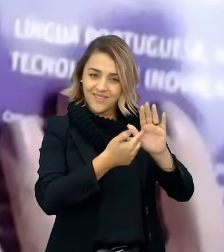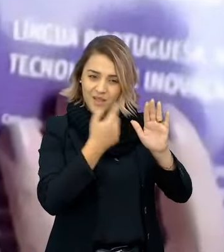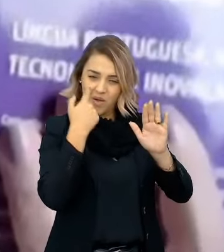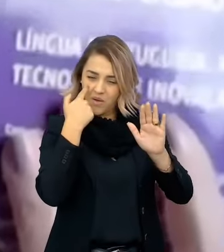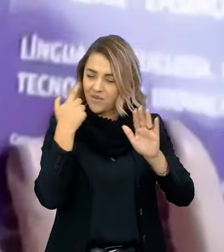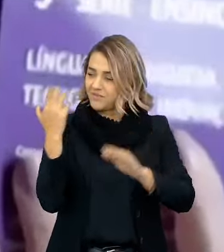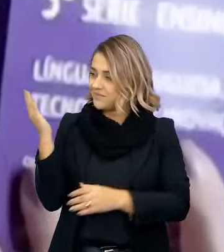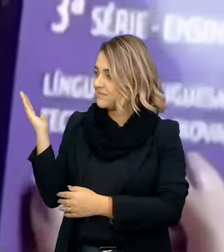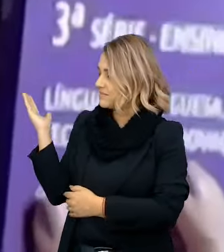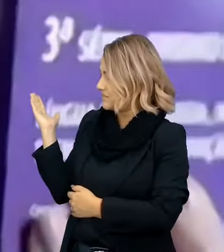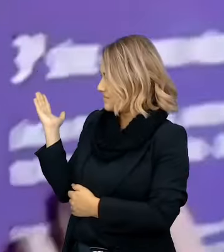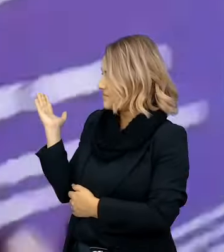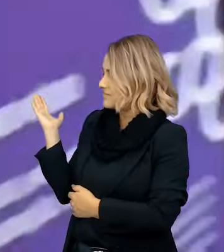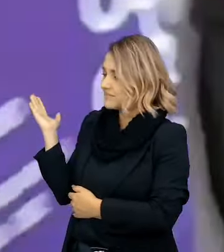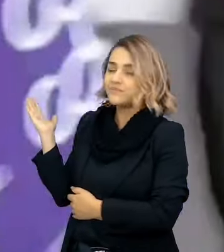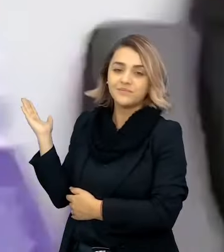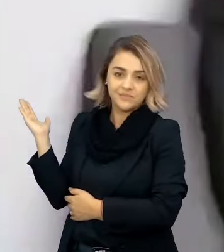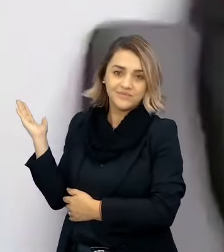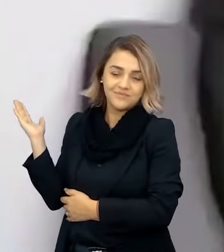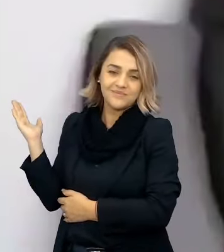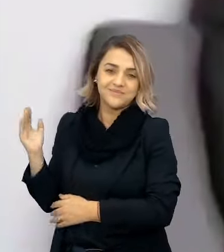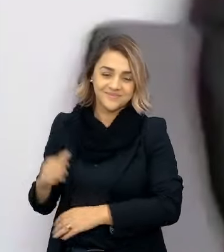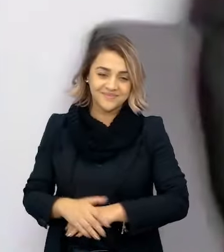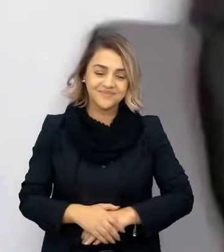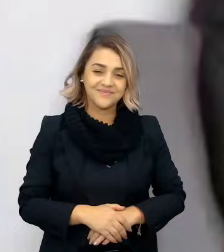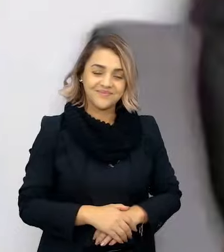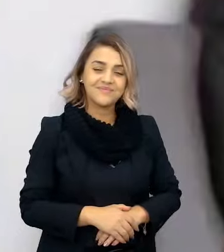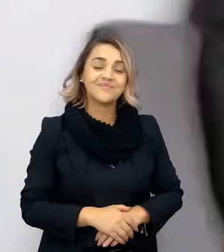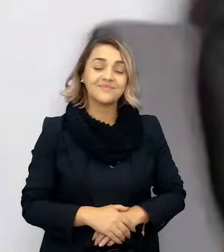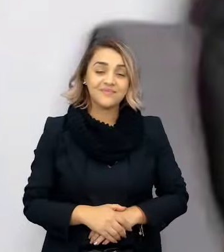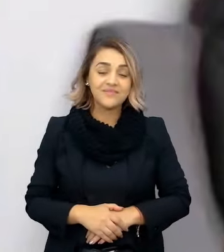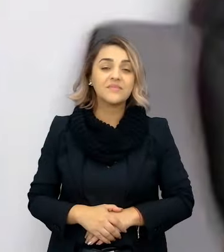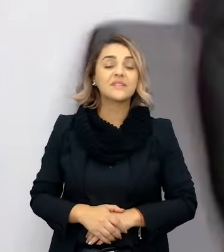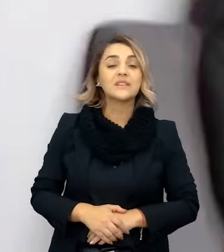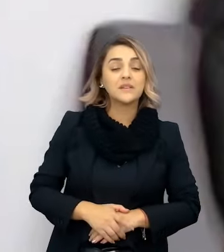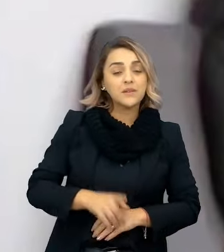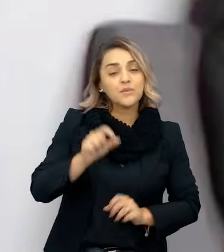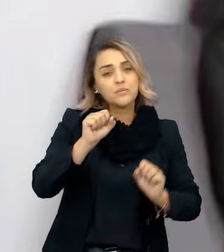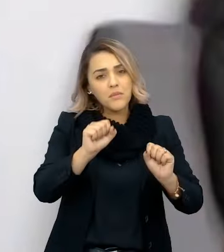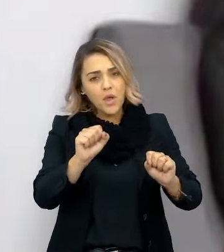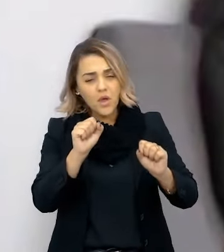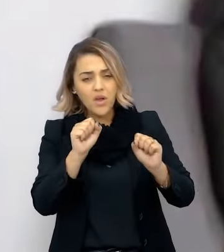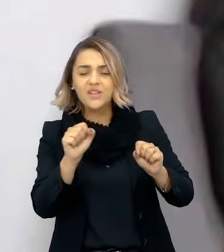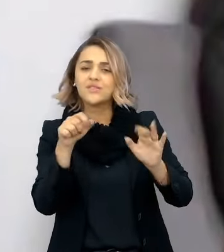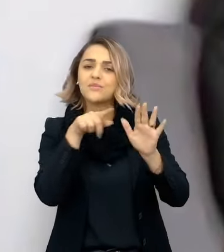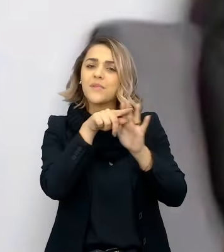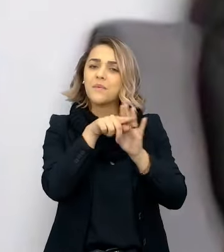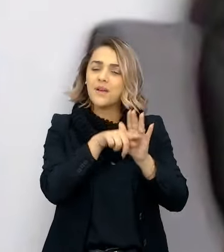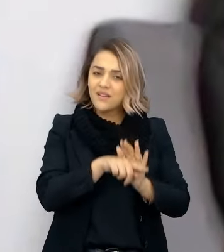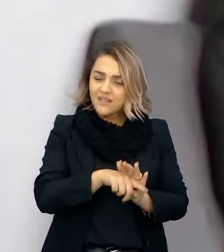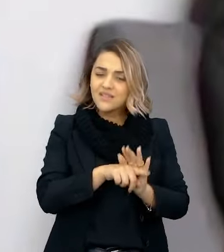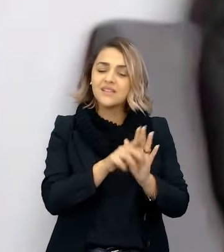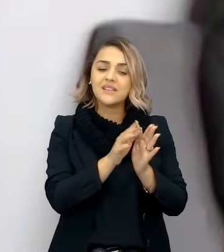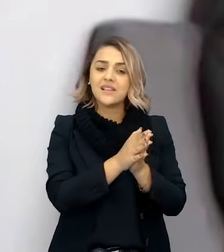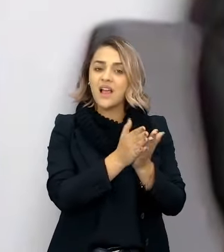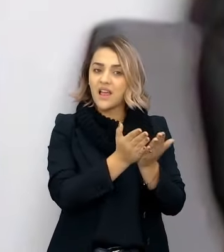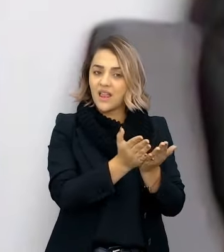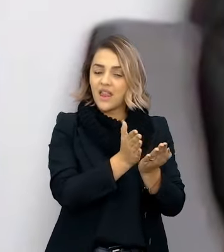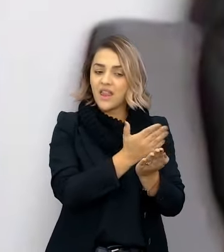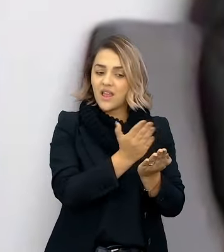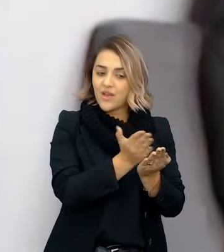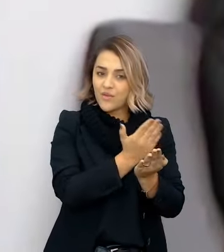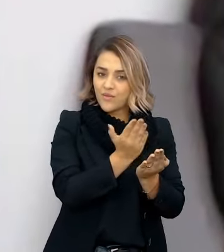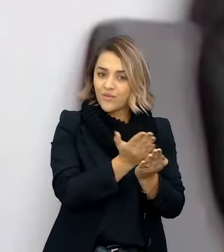do aluno, né? E que vocês ou busquem o caderno do aluno ou que vocês busquem o caderno